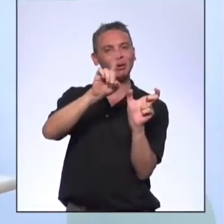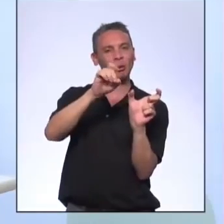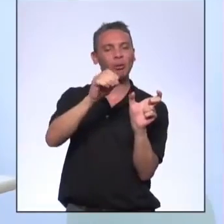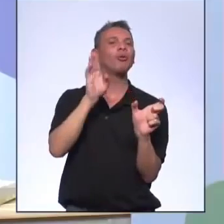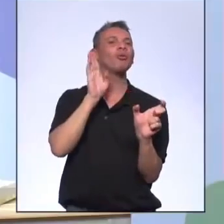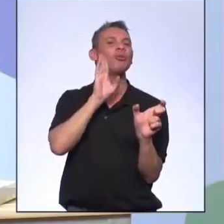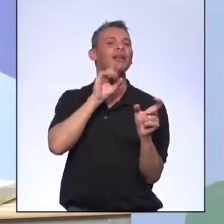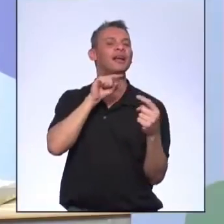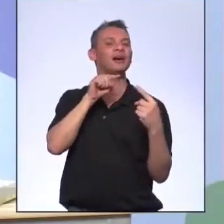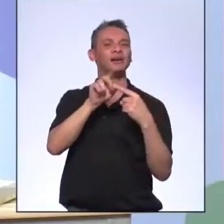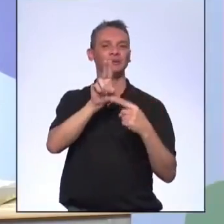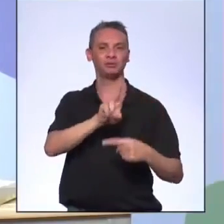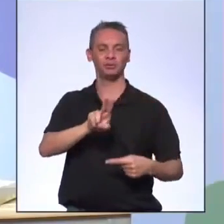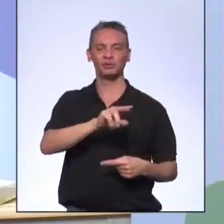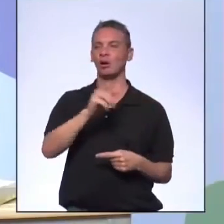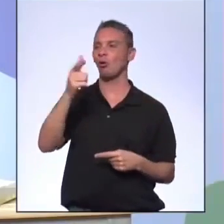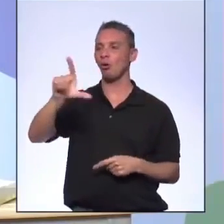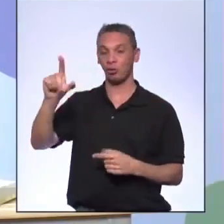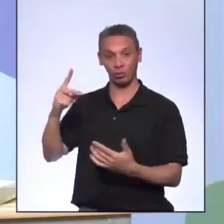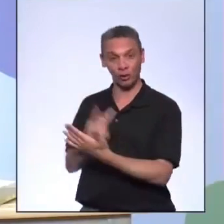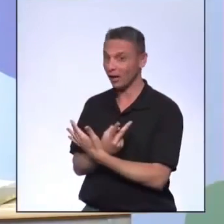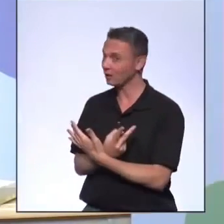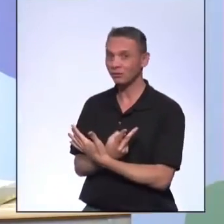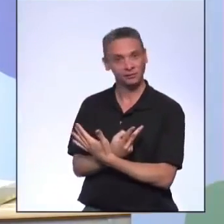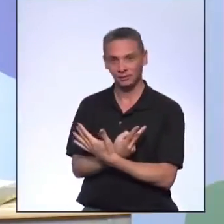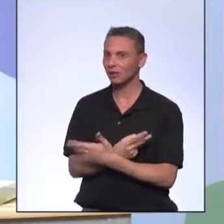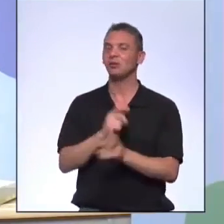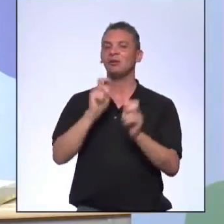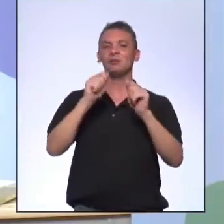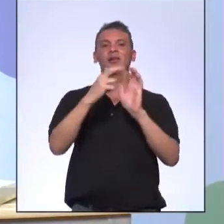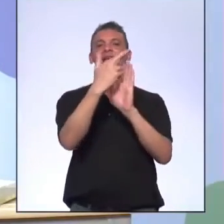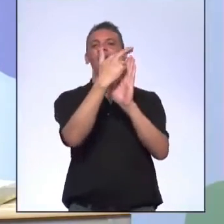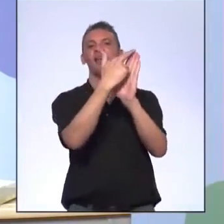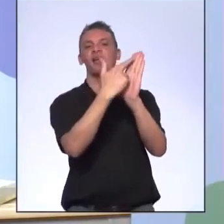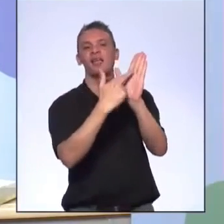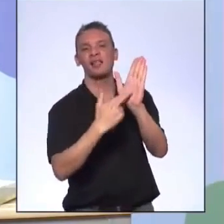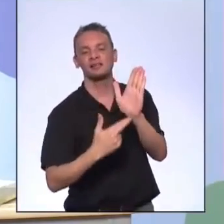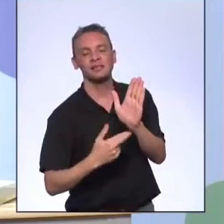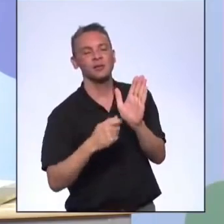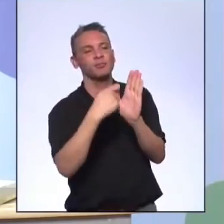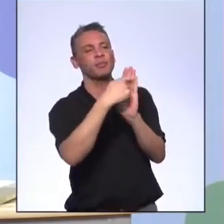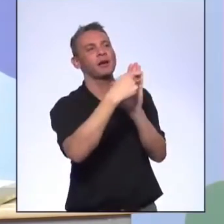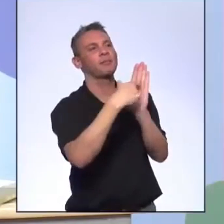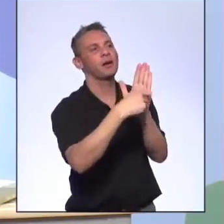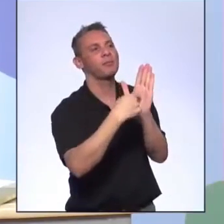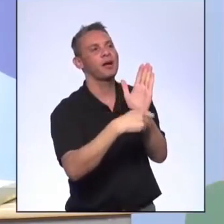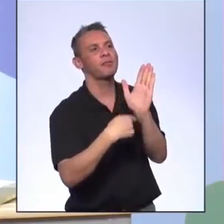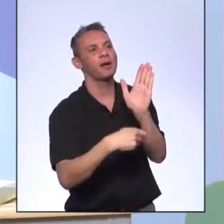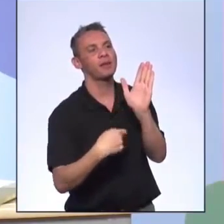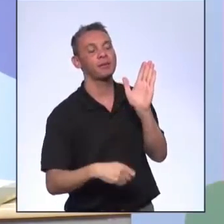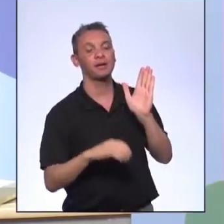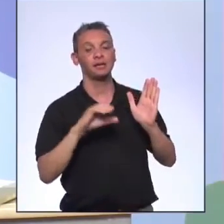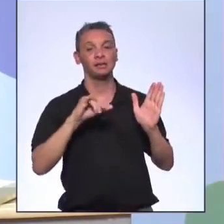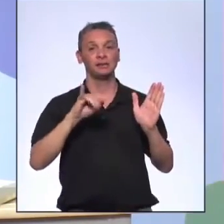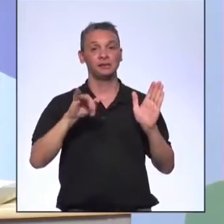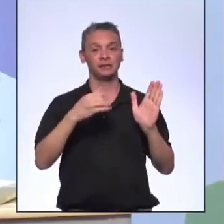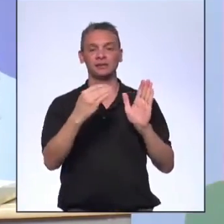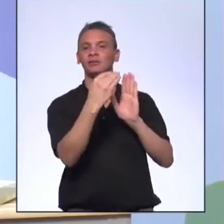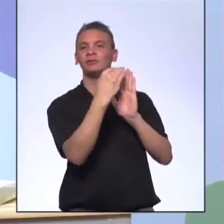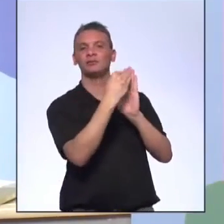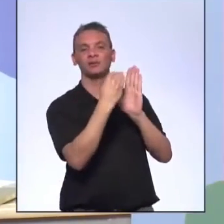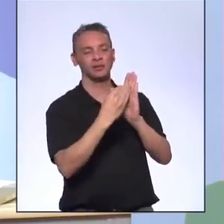bacana. acabo usando esse. Não que o outro esteja errado. Tá? Você está lá fazendo sua redação do Enem lá. Pega a citação, coloca, porque isso dá